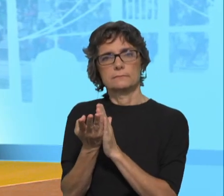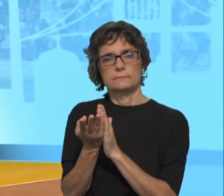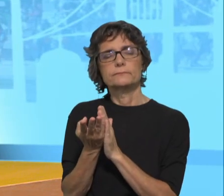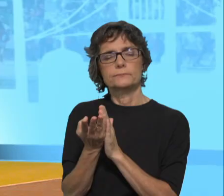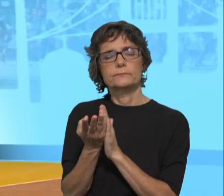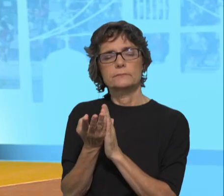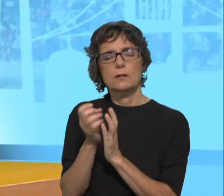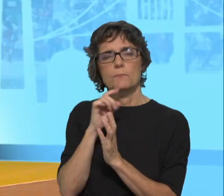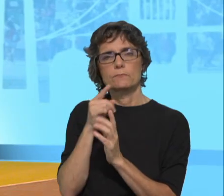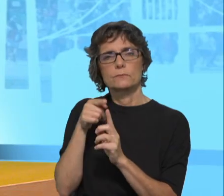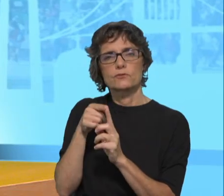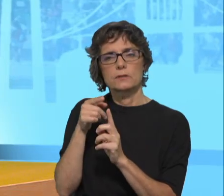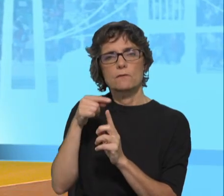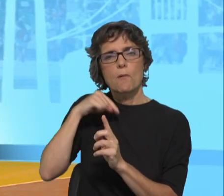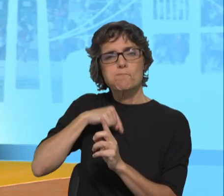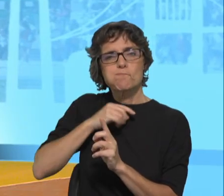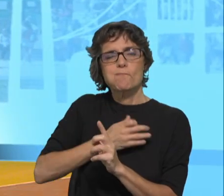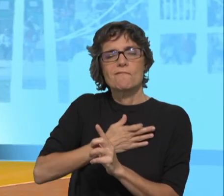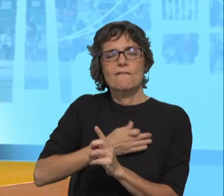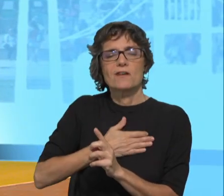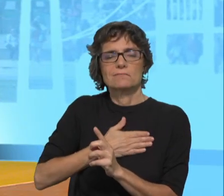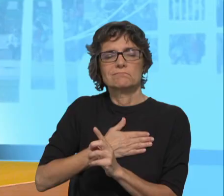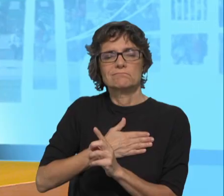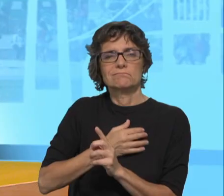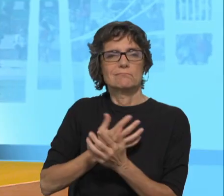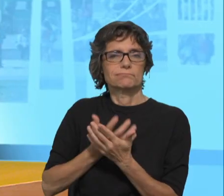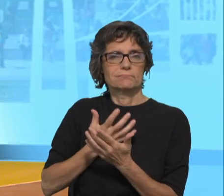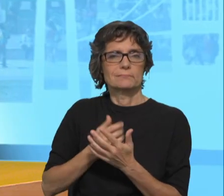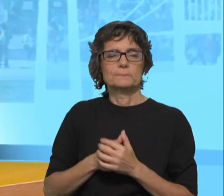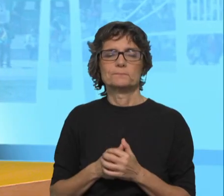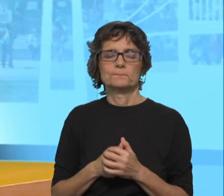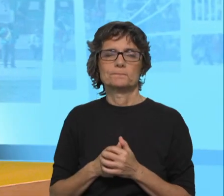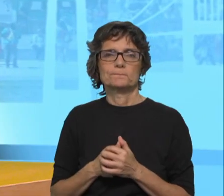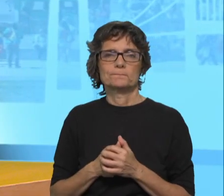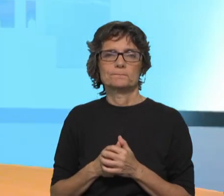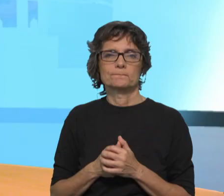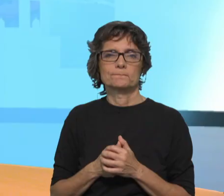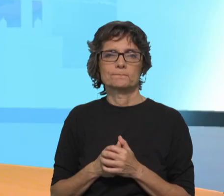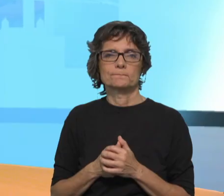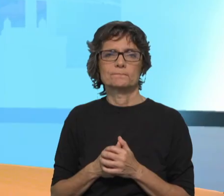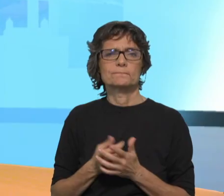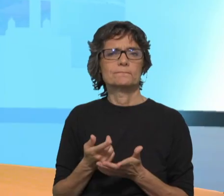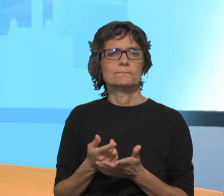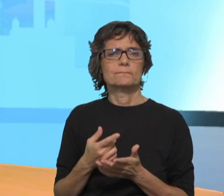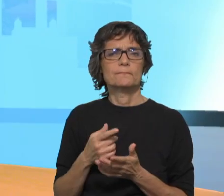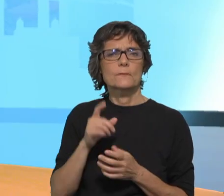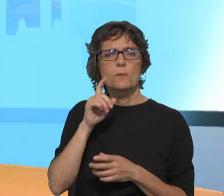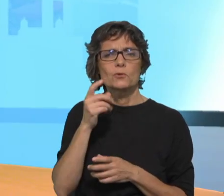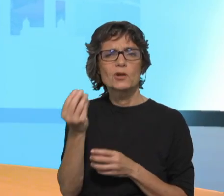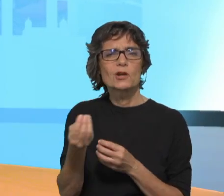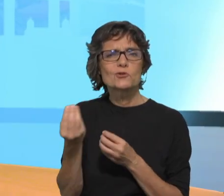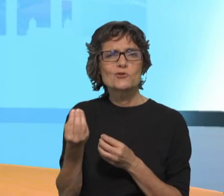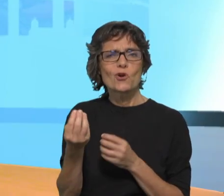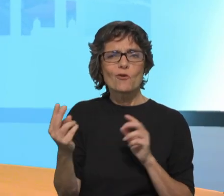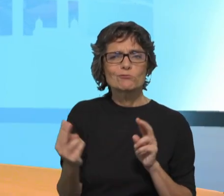crescimento da fé ali se concretize, e isso tem sido um caminho que temos realizado. Quiseram ir ao encontro dos jovens também para perceber o que é